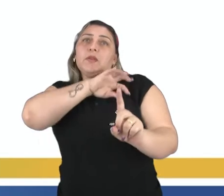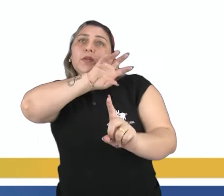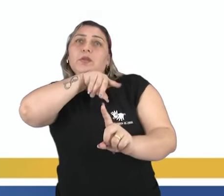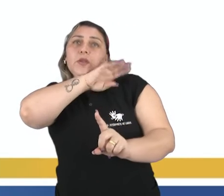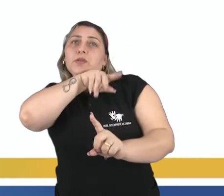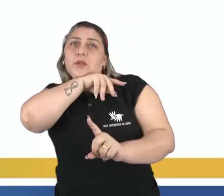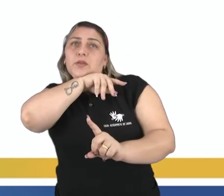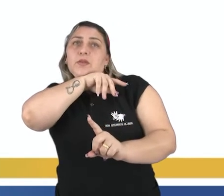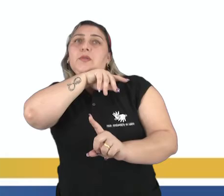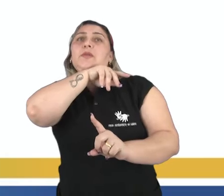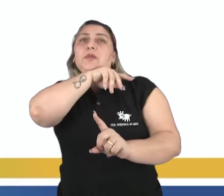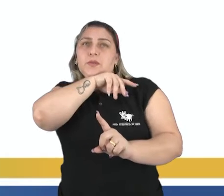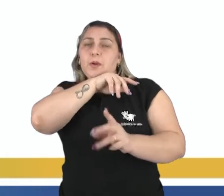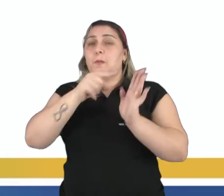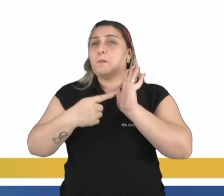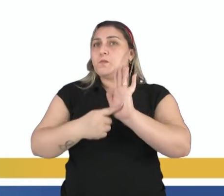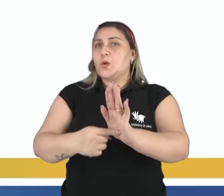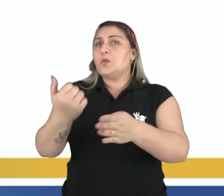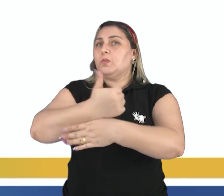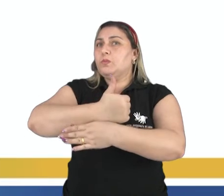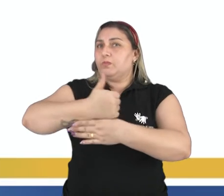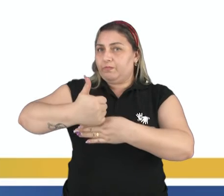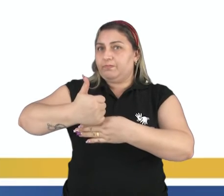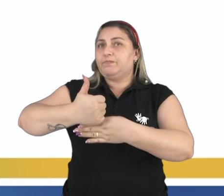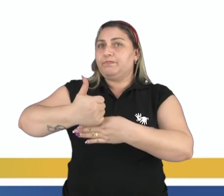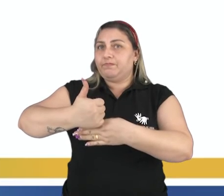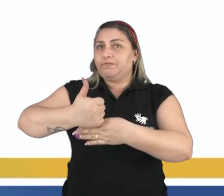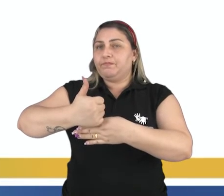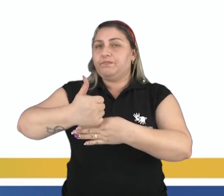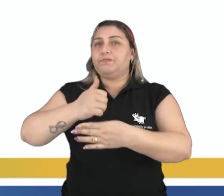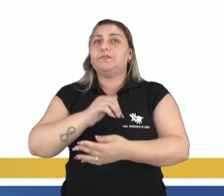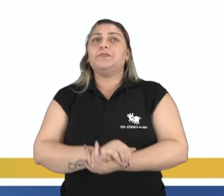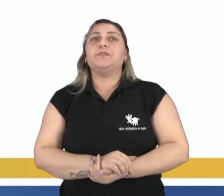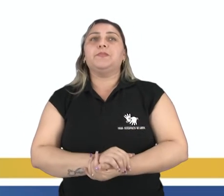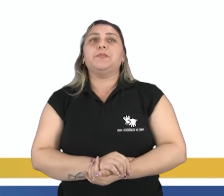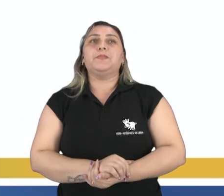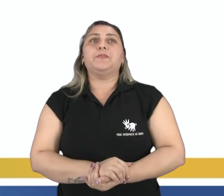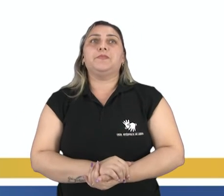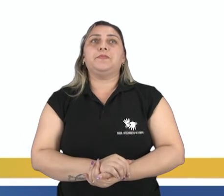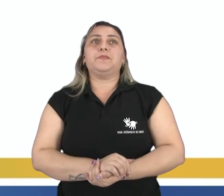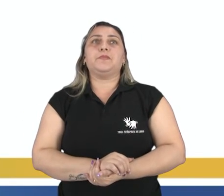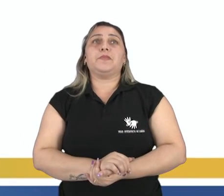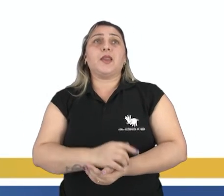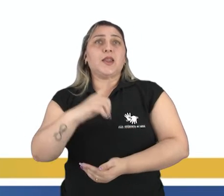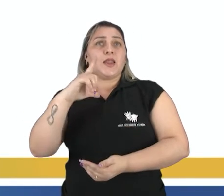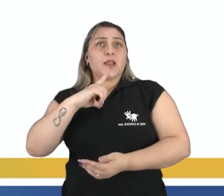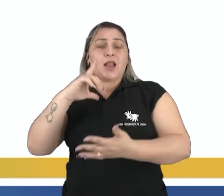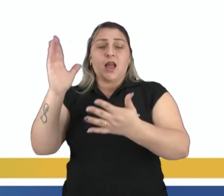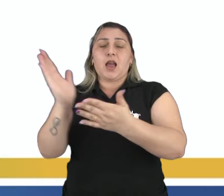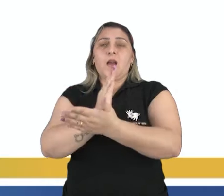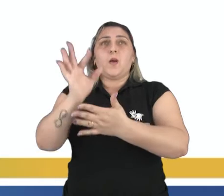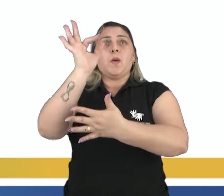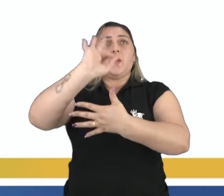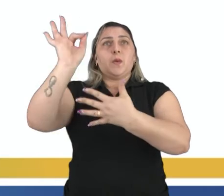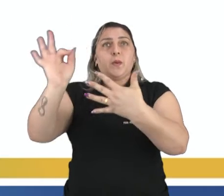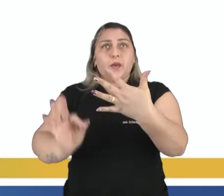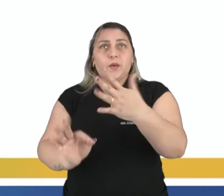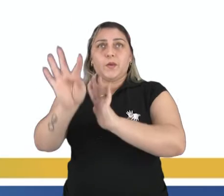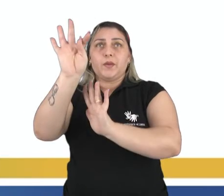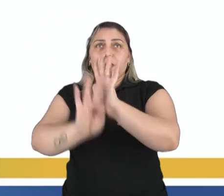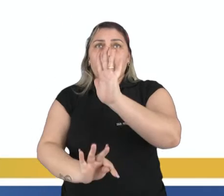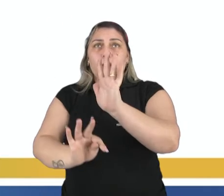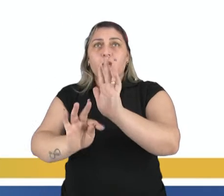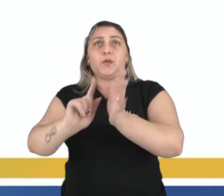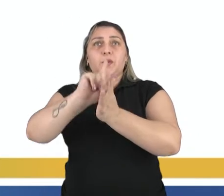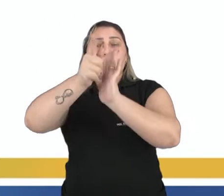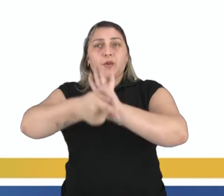por personagem, e ela apresenta o quê? Uma moral no final, certo? E aqui nós temos algumas classificações